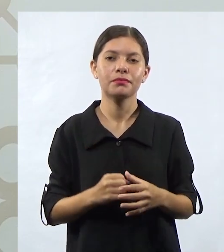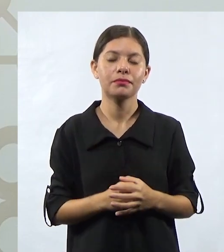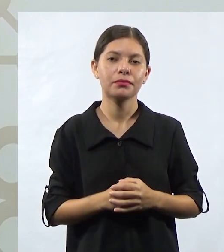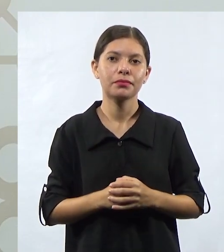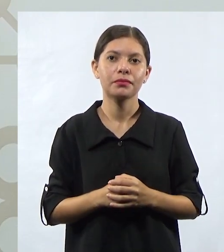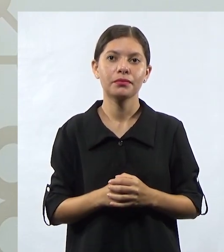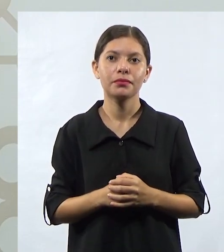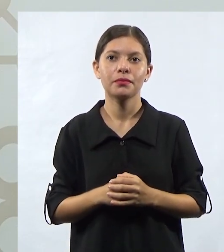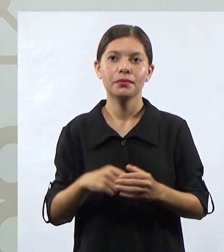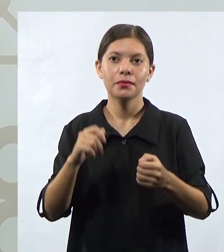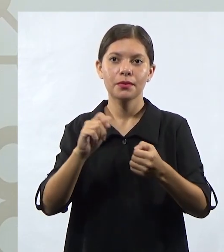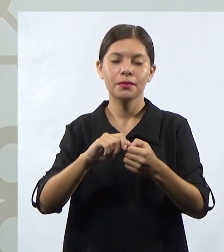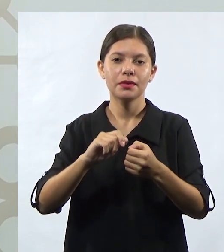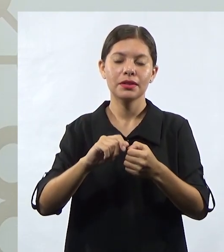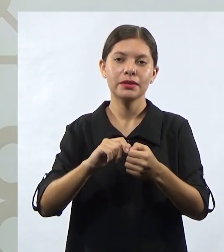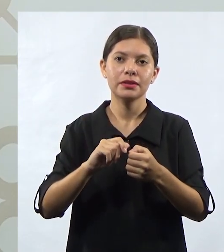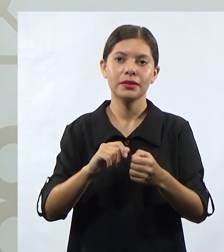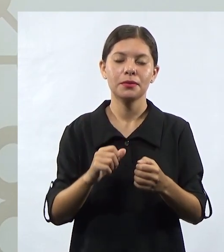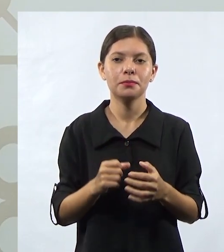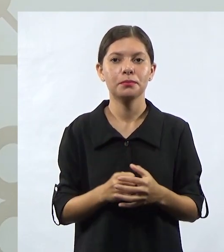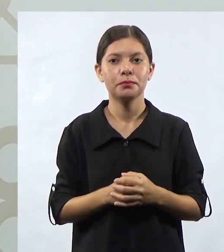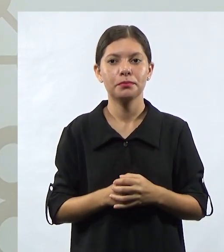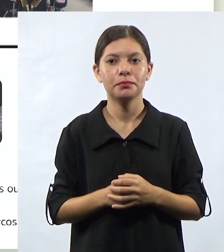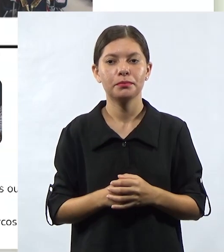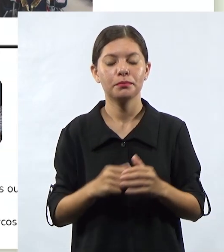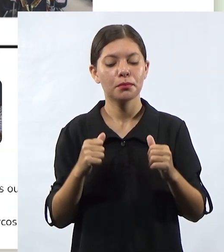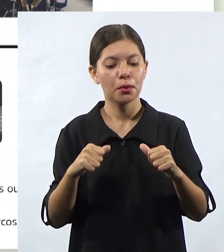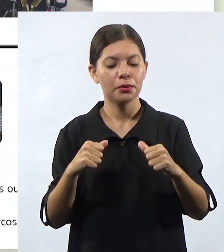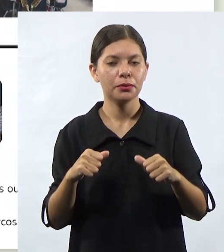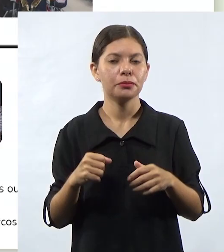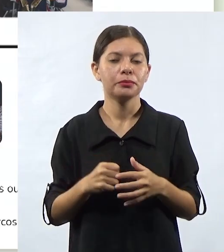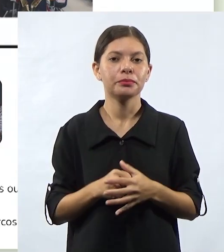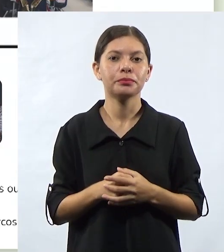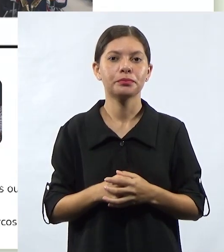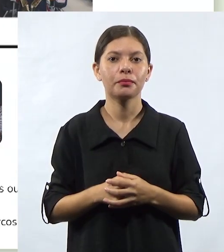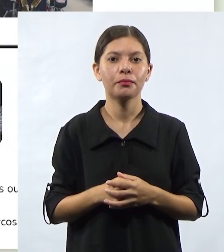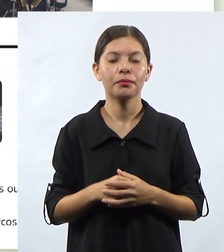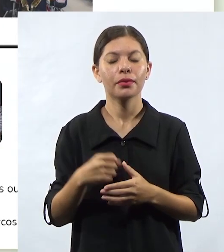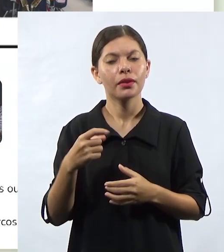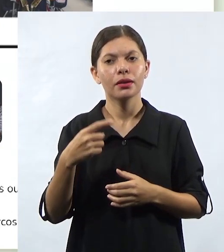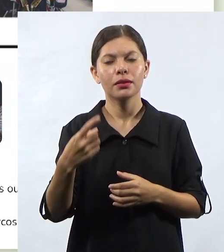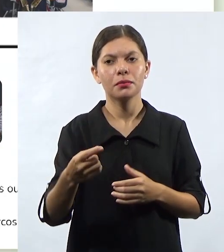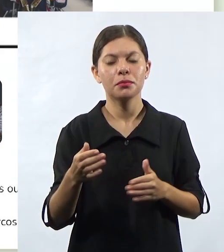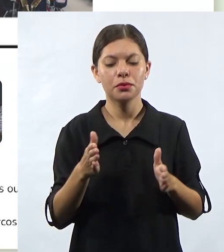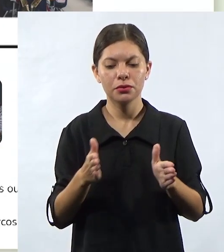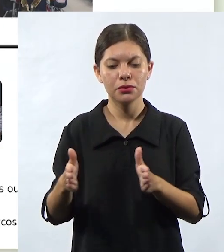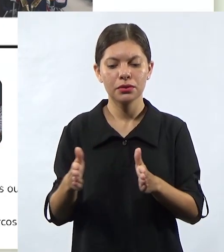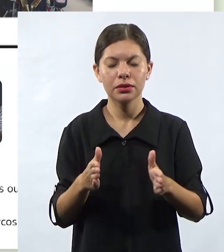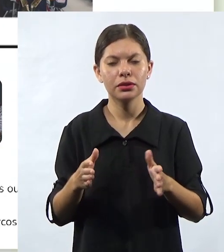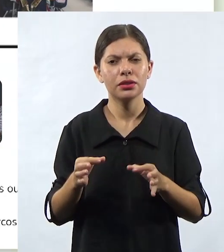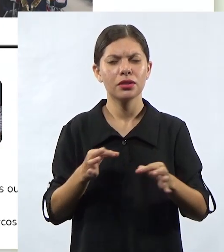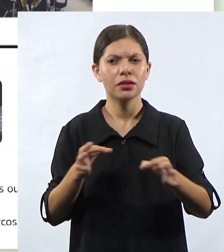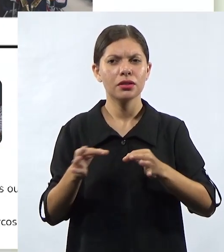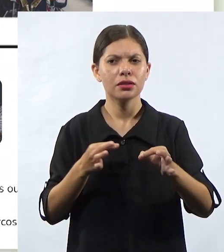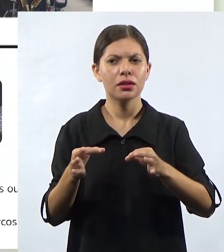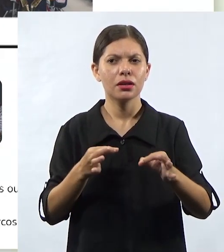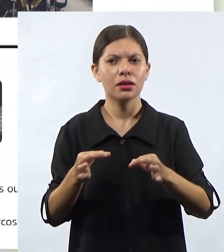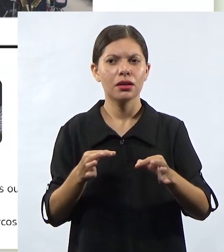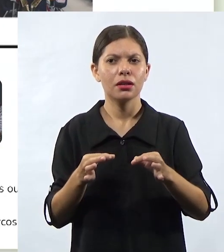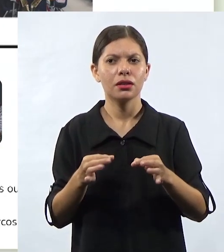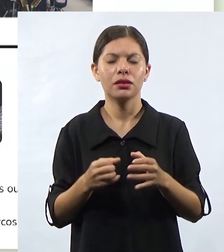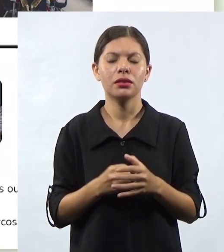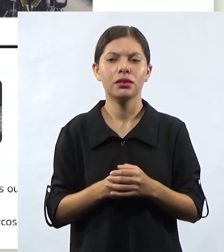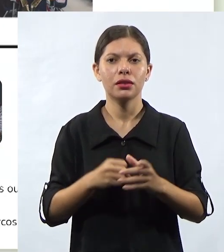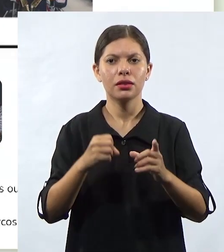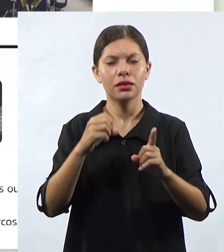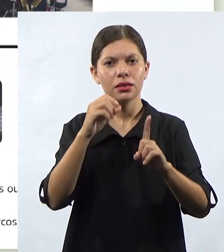pode fazer por essa marcação, certo? Perfeito. Bom, depois você organiza os elementos, datas, descrições,